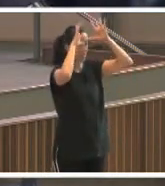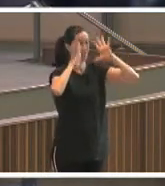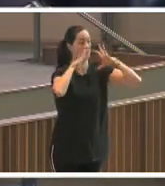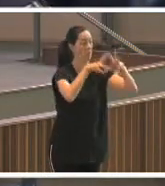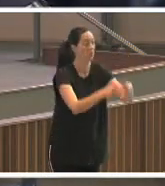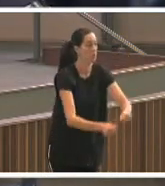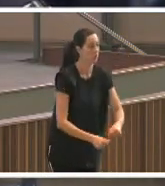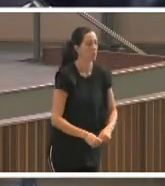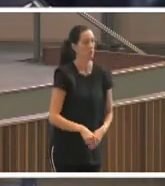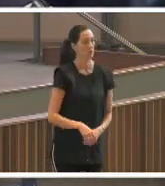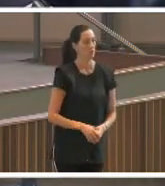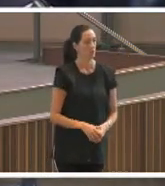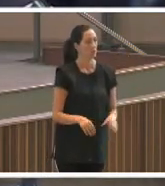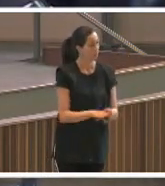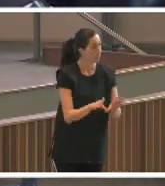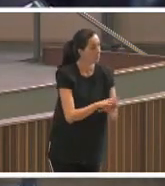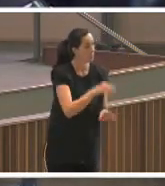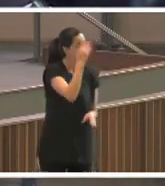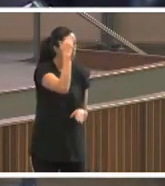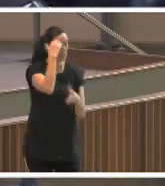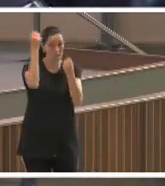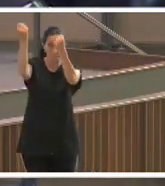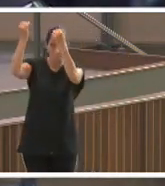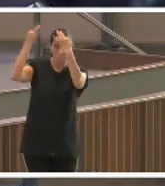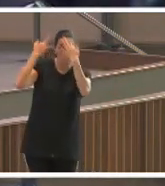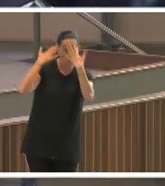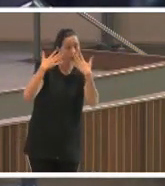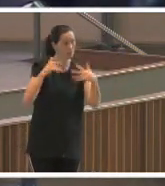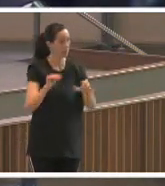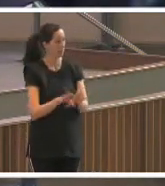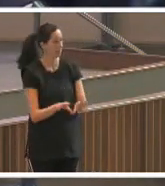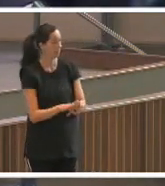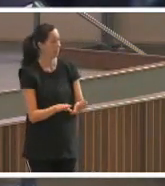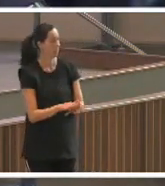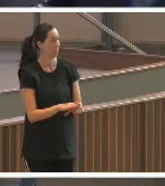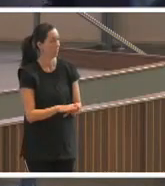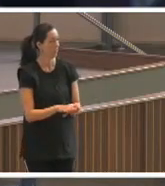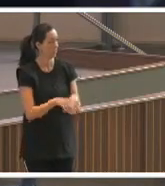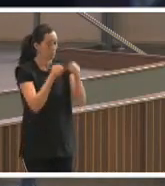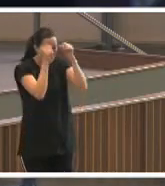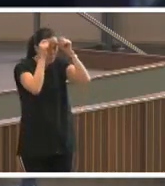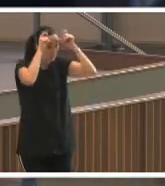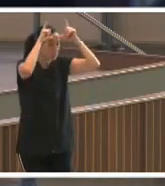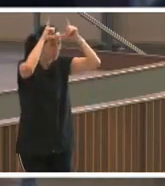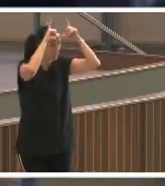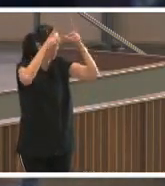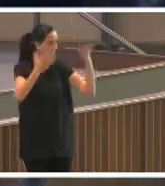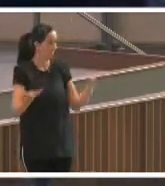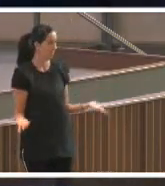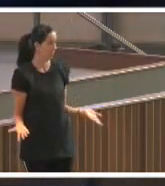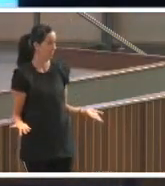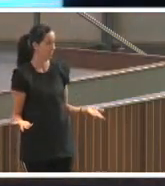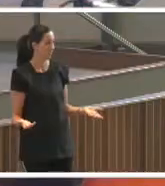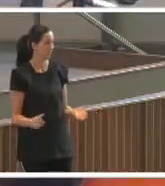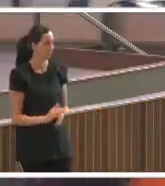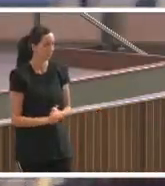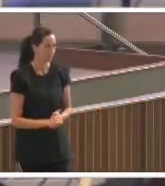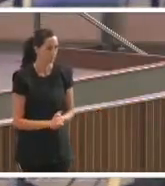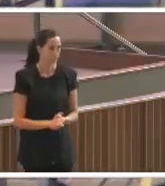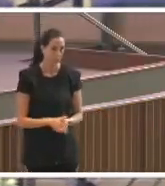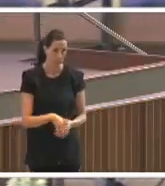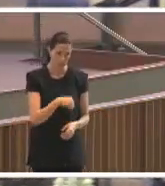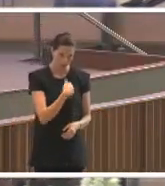mútuo pastoreio, é crescer. Então aqui eu tenho